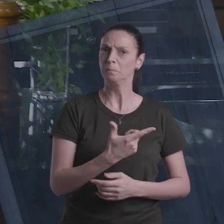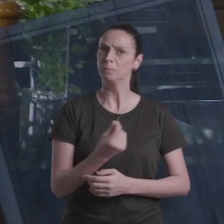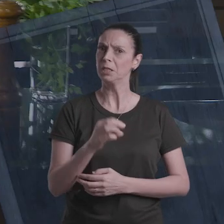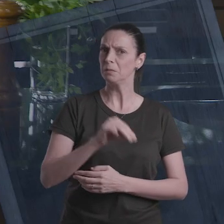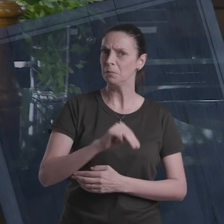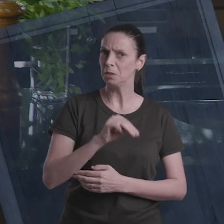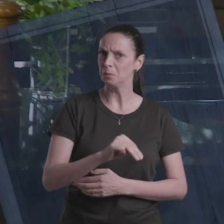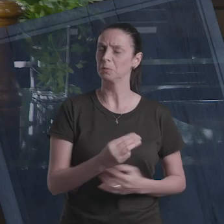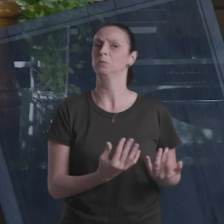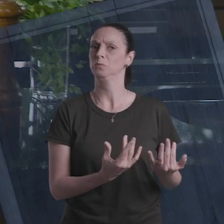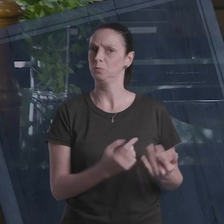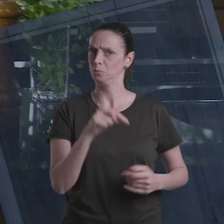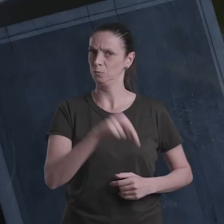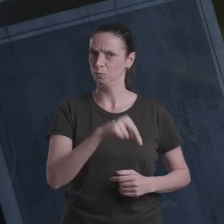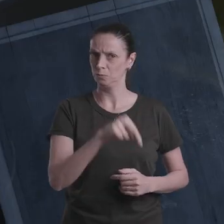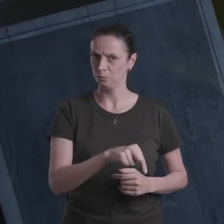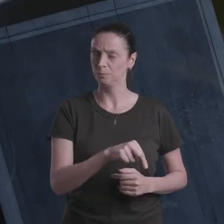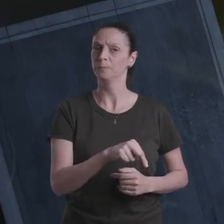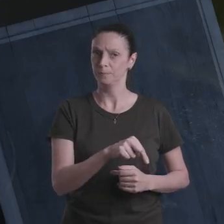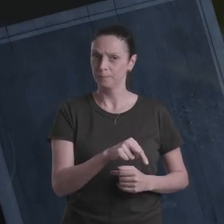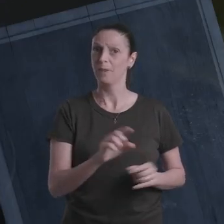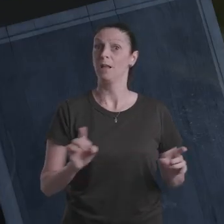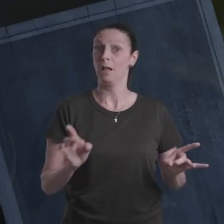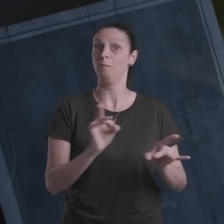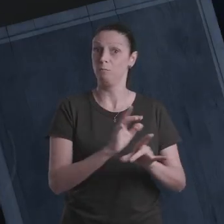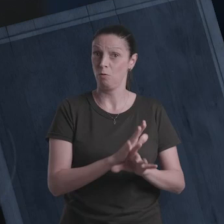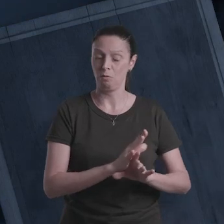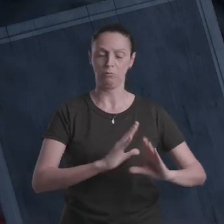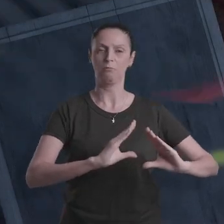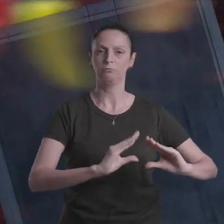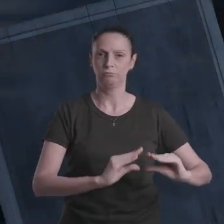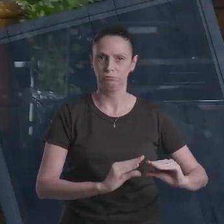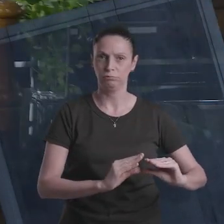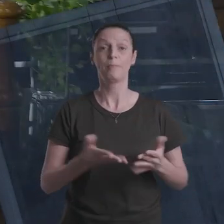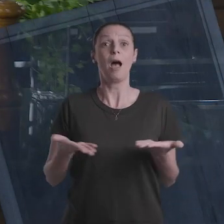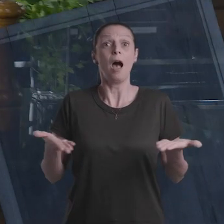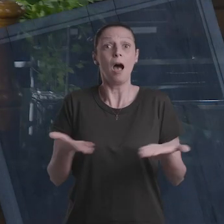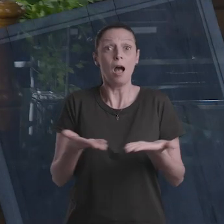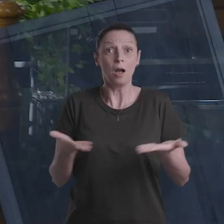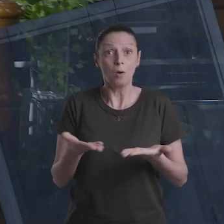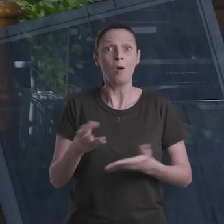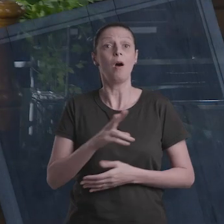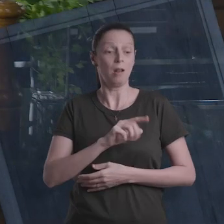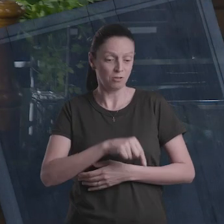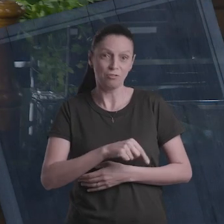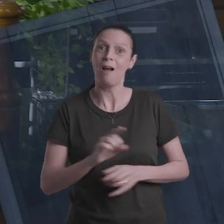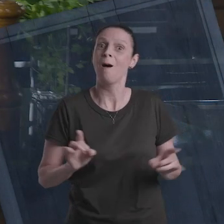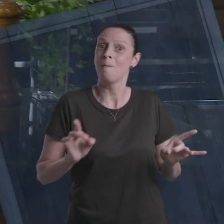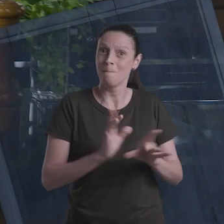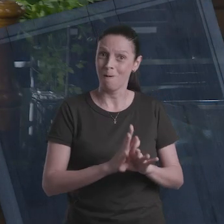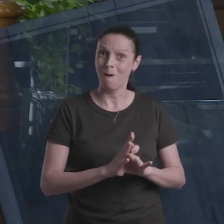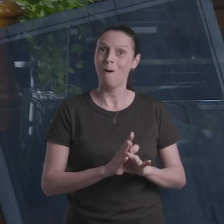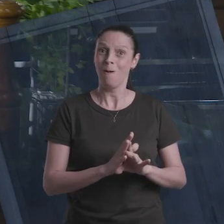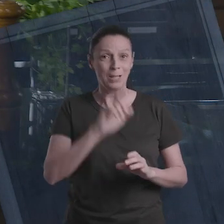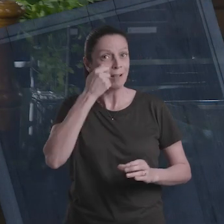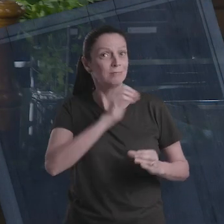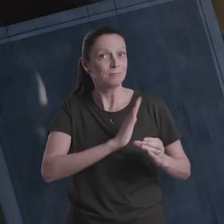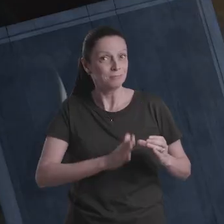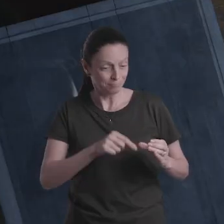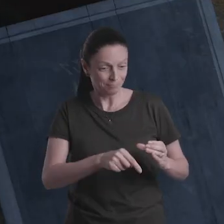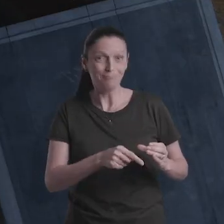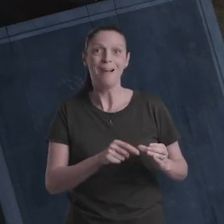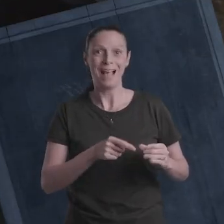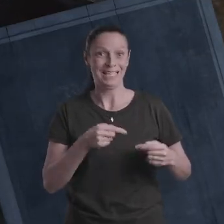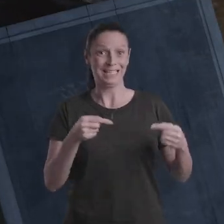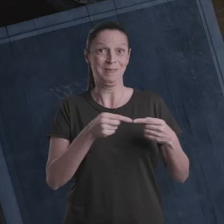uns 20 minutos de fritura até ela estar bem reduzida. Agora, a nossa cebola já chegou ao ponto que a